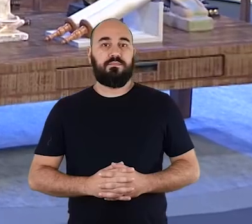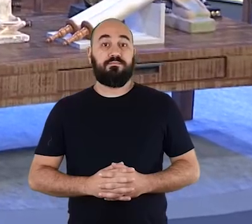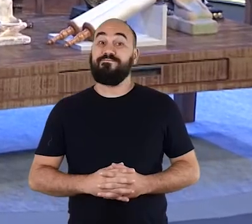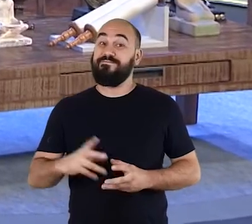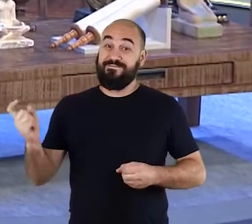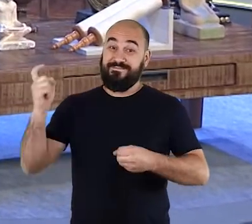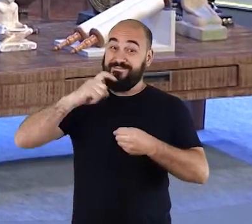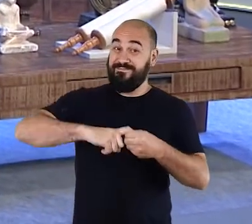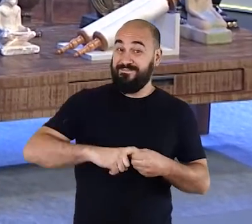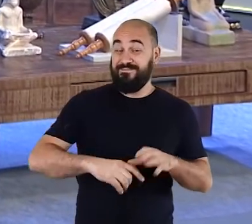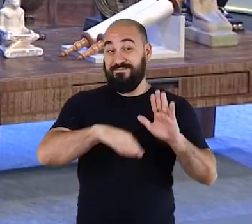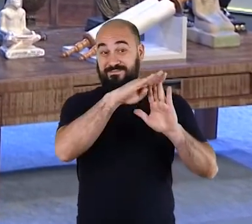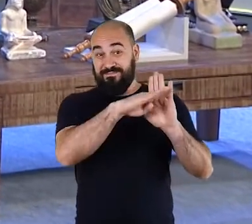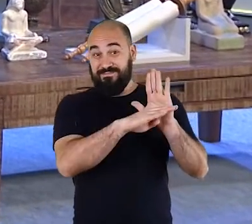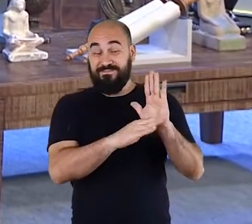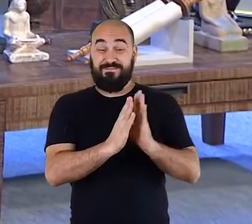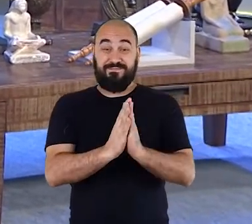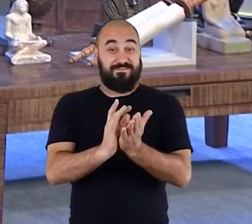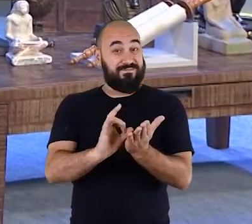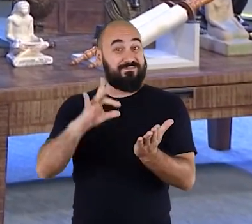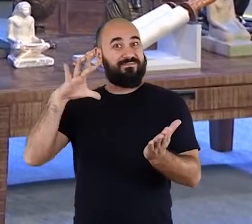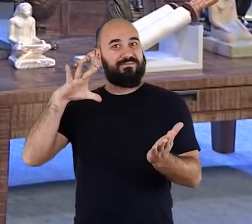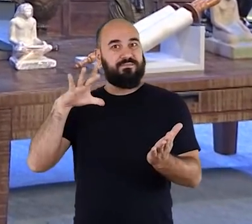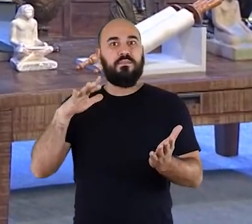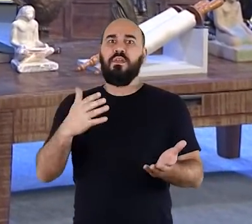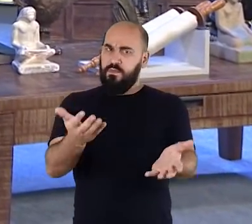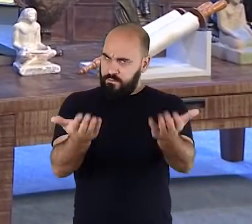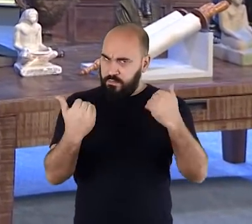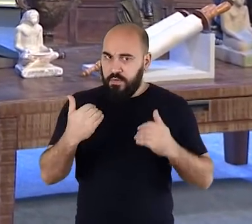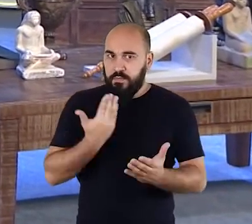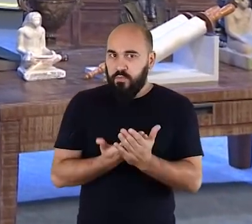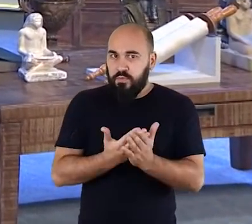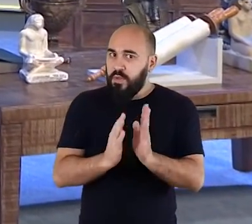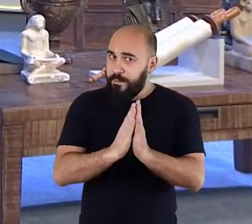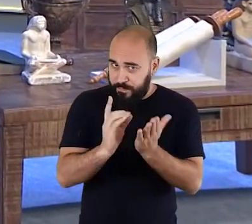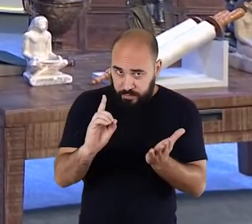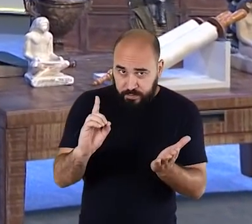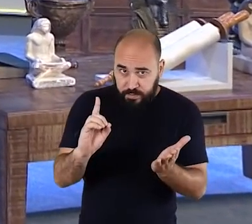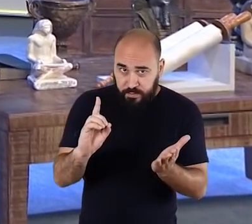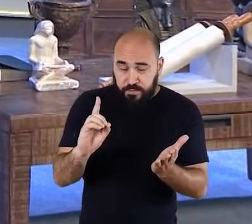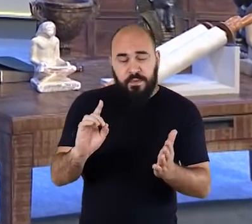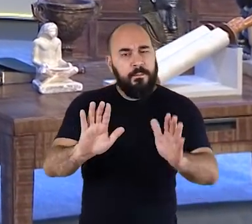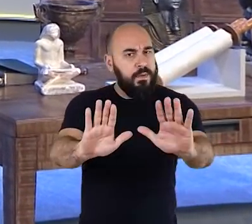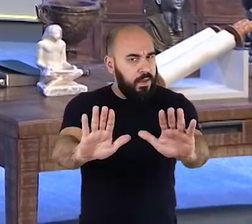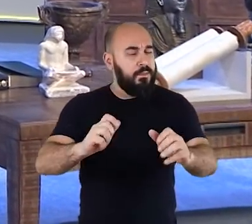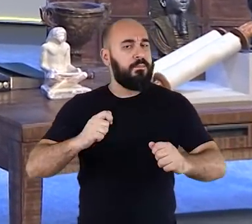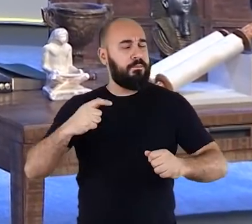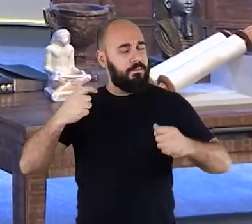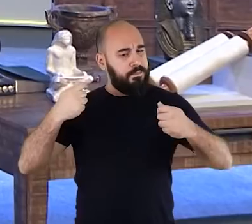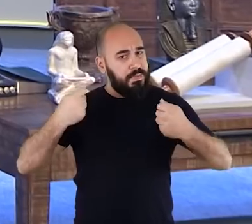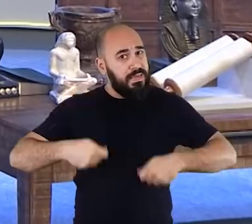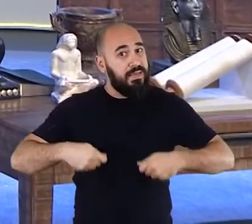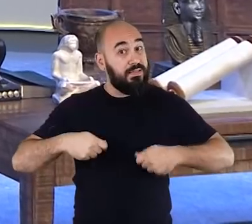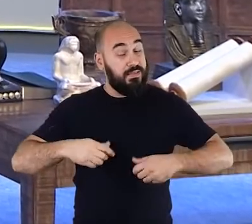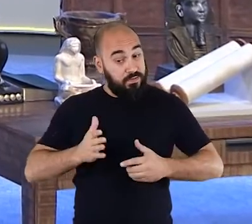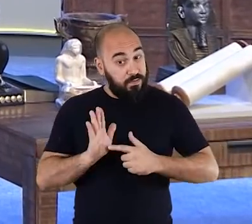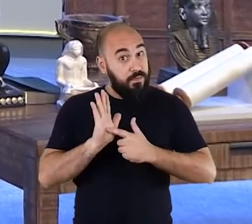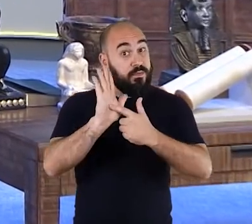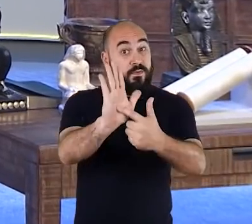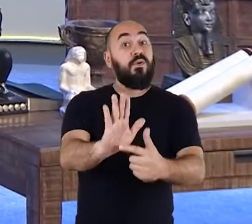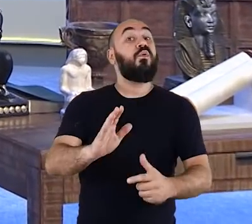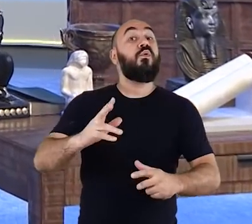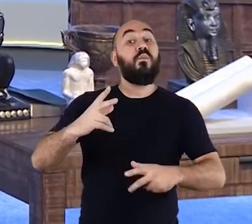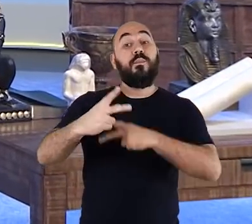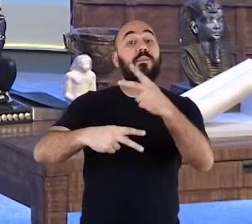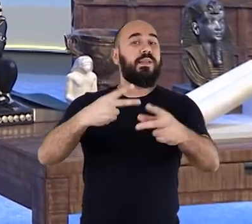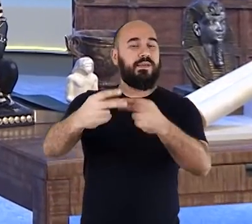Estamos de volta com o programa Evidências, então pronto para estudar a Bíblia? Mas antes deixe-me oferecer um presente especial para você. É o